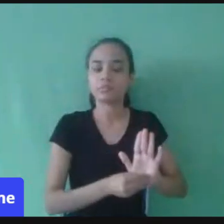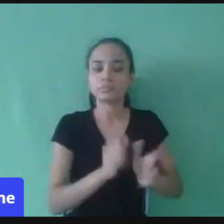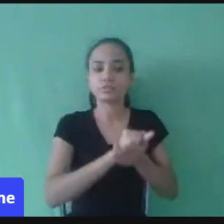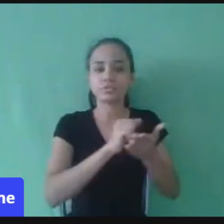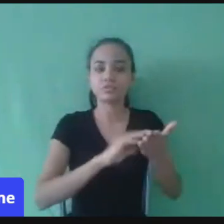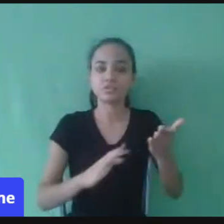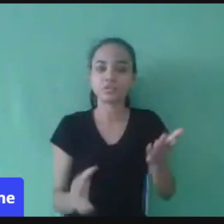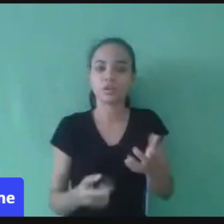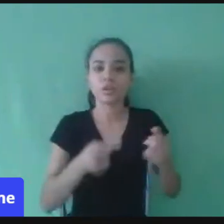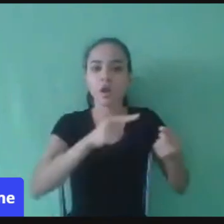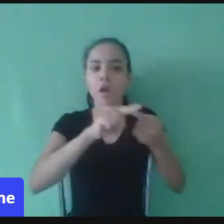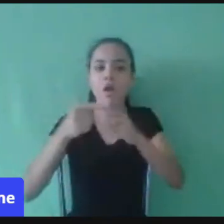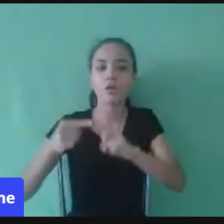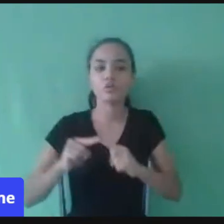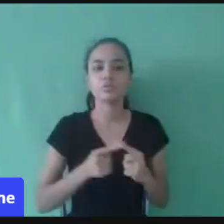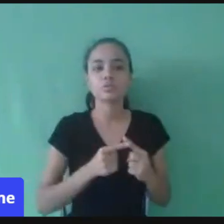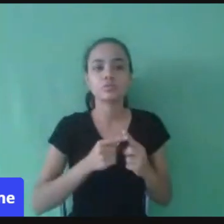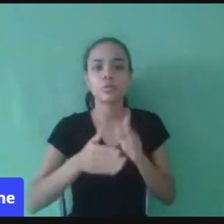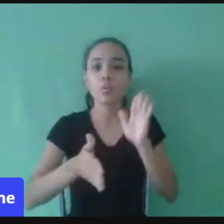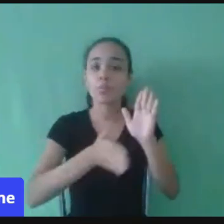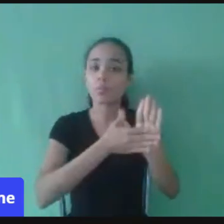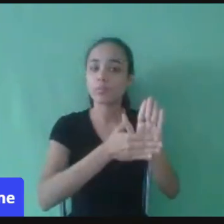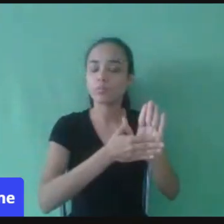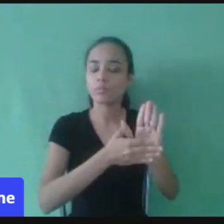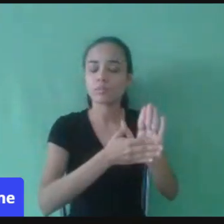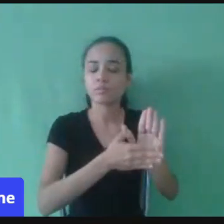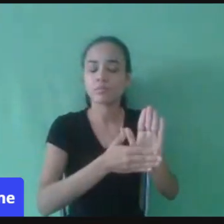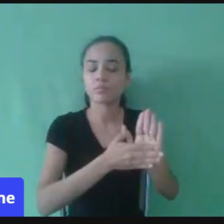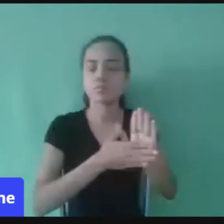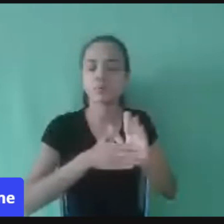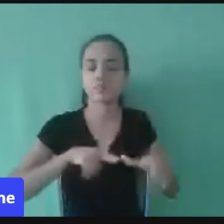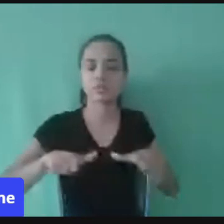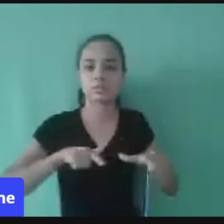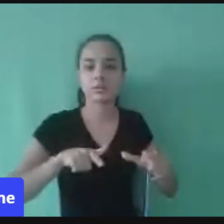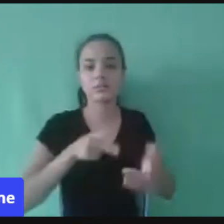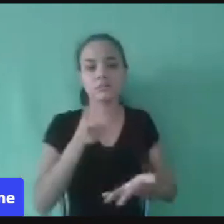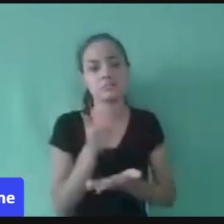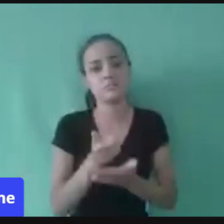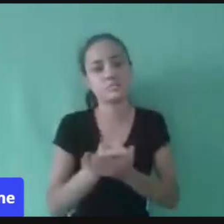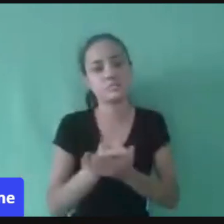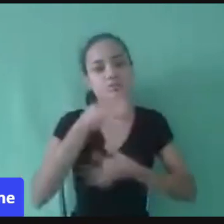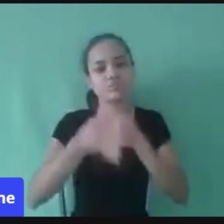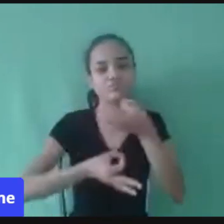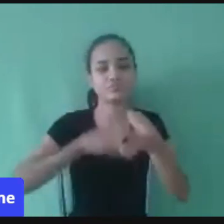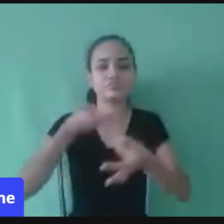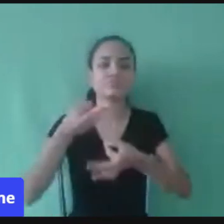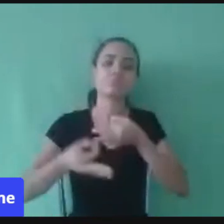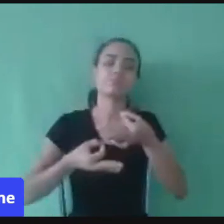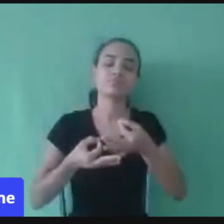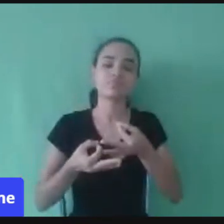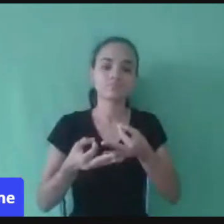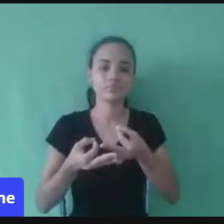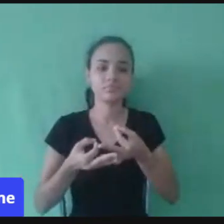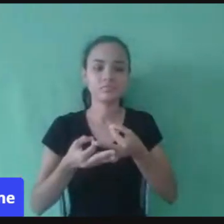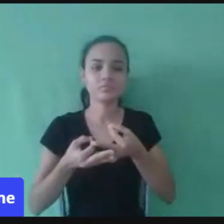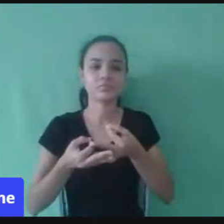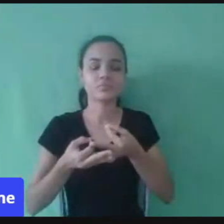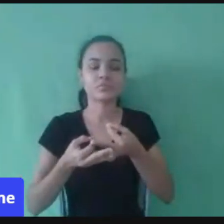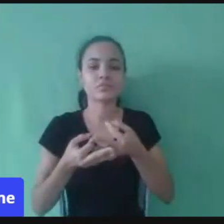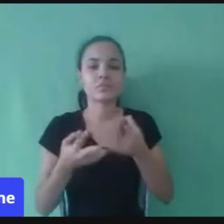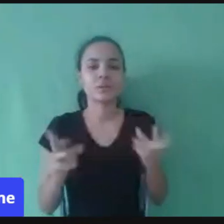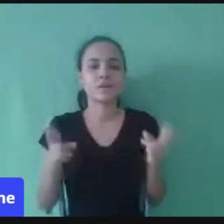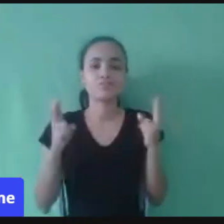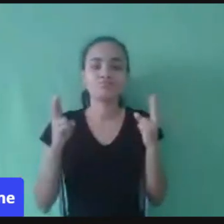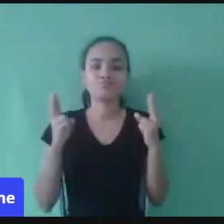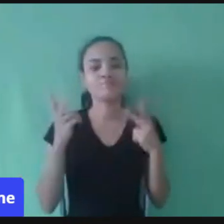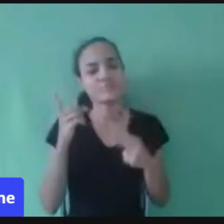relacionando com as propostas de trabalho que a gente sempre sugere, e a gente espera que possamos ter alcançado de alguma